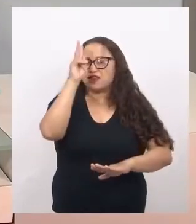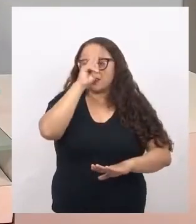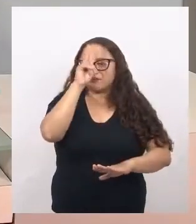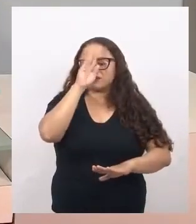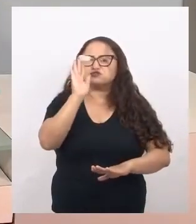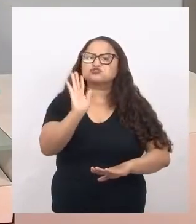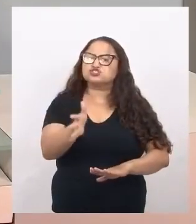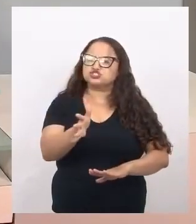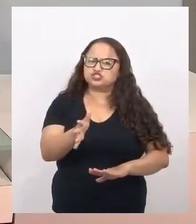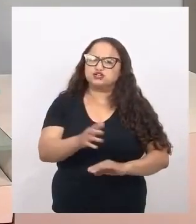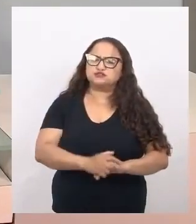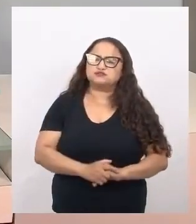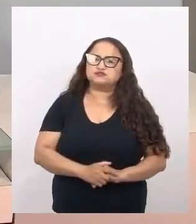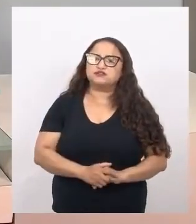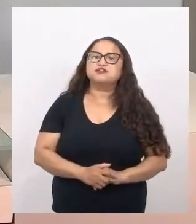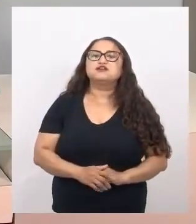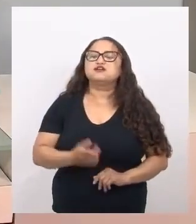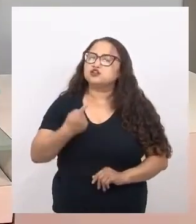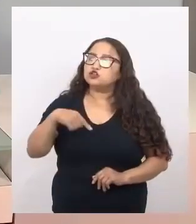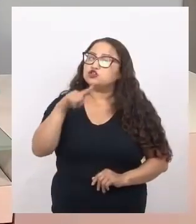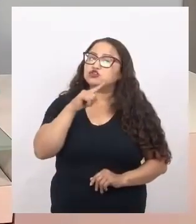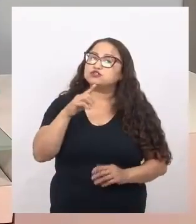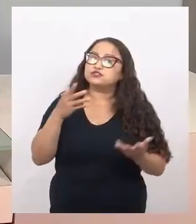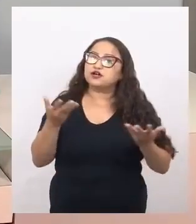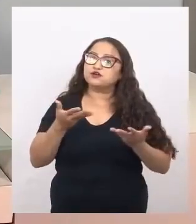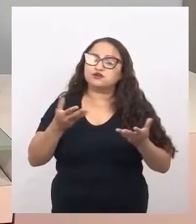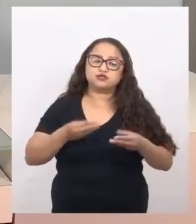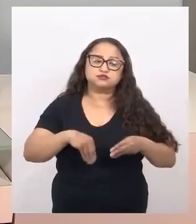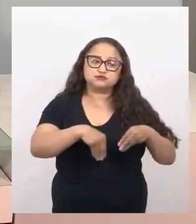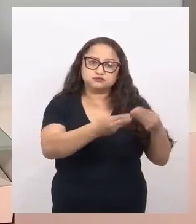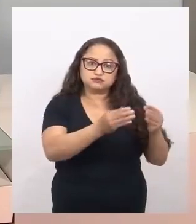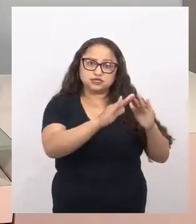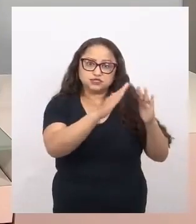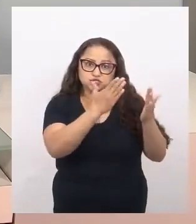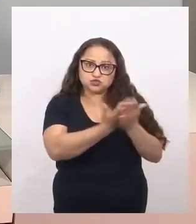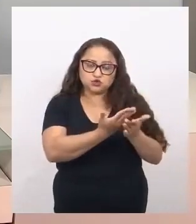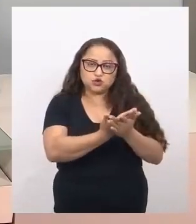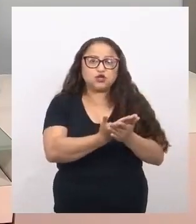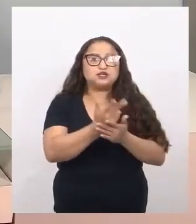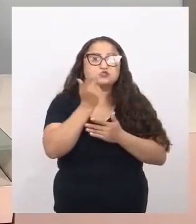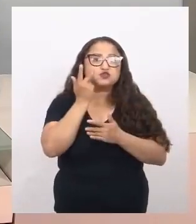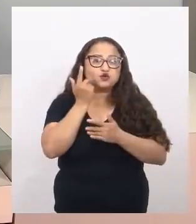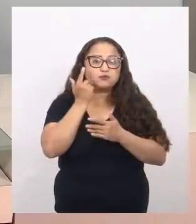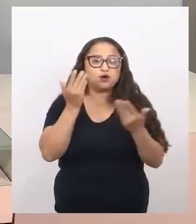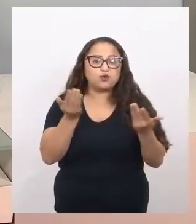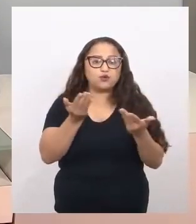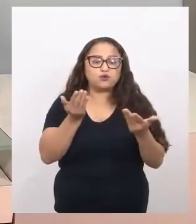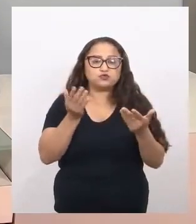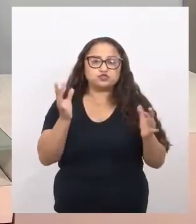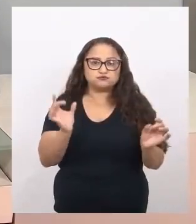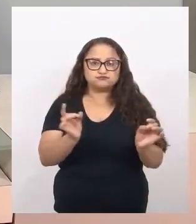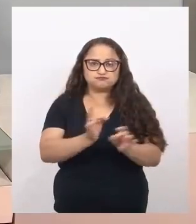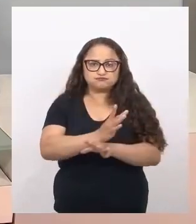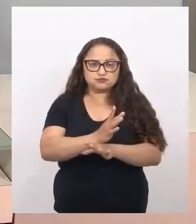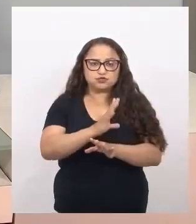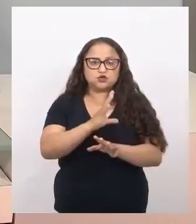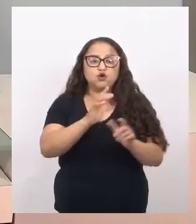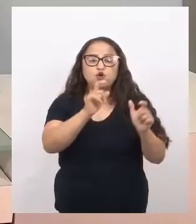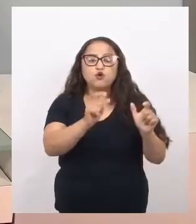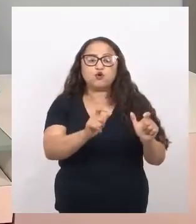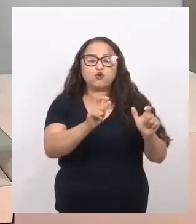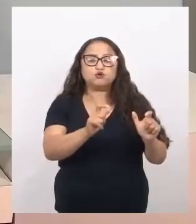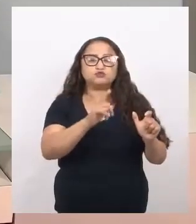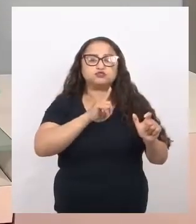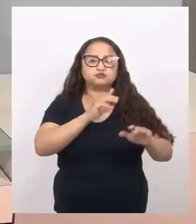essa pergunta, pessoal, a gente está falando aqui da atribuição nas escolas regulares, tá bom? Porque hoje a gente está concluindo a alocação nas escolas de